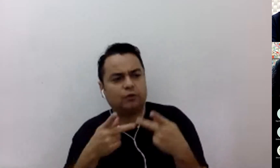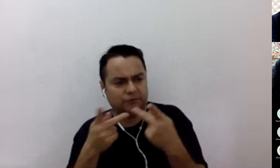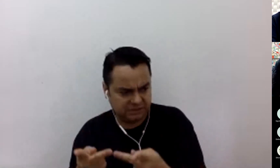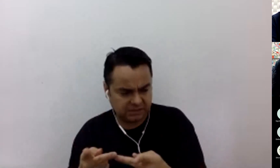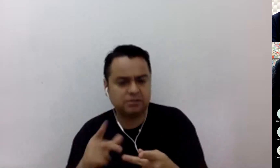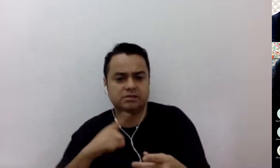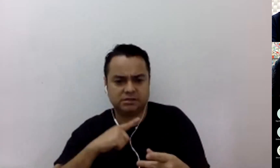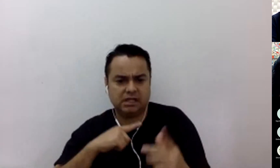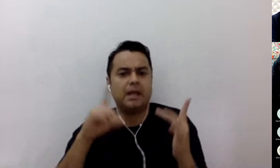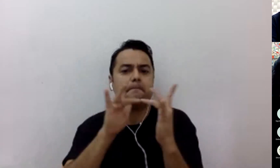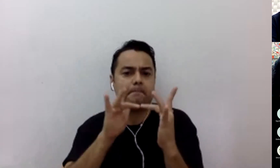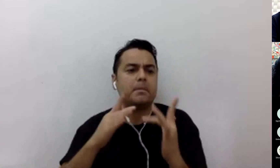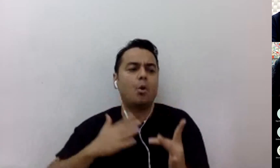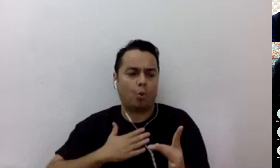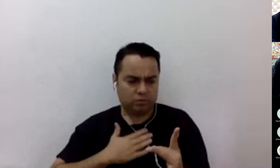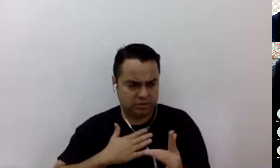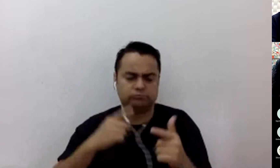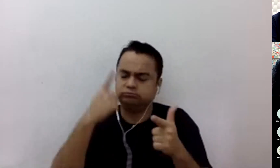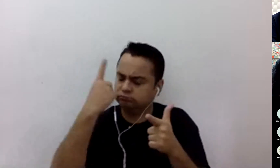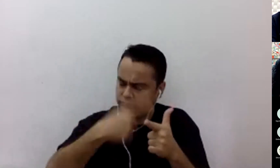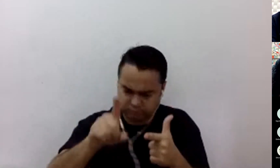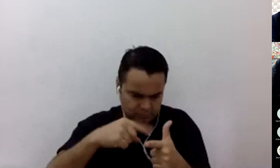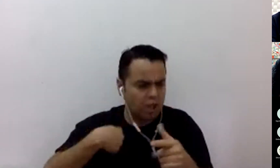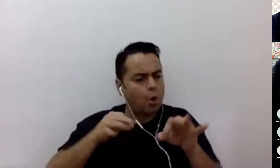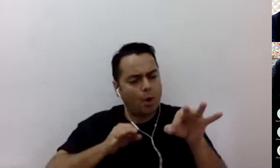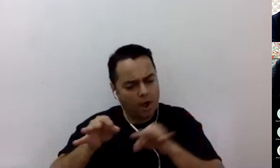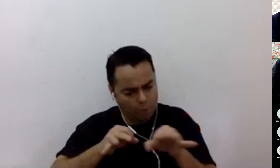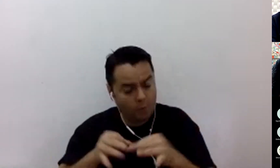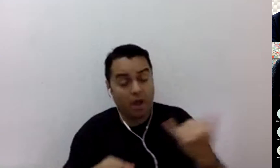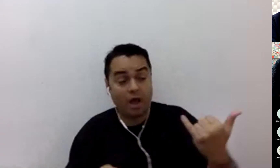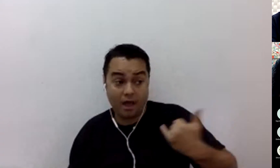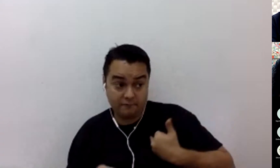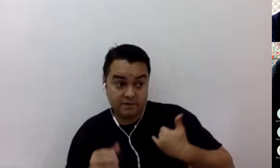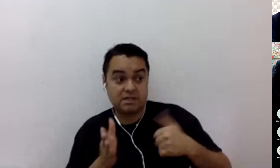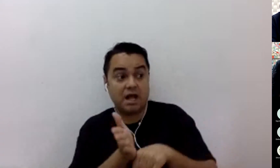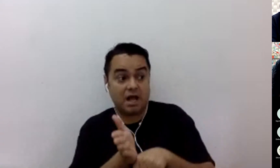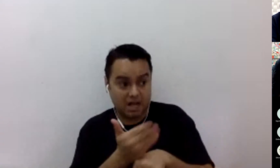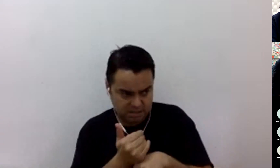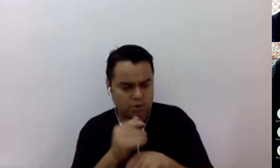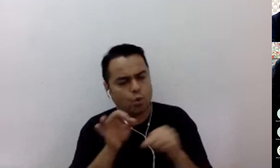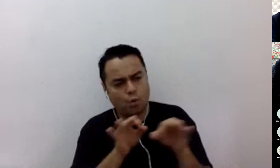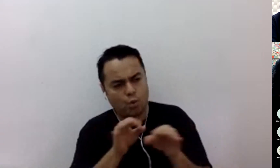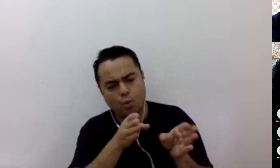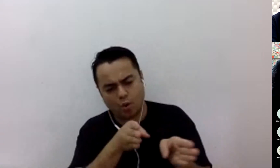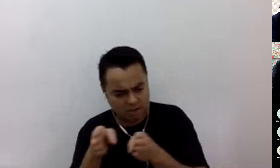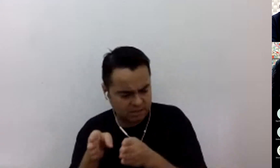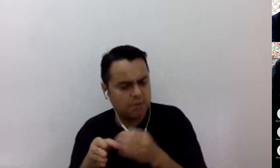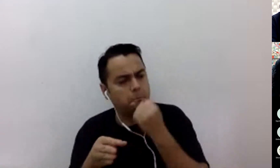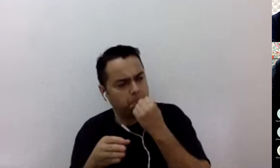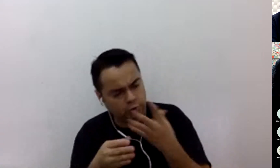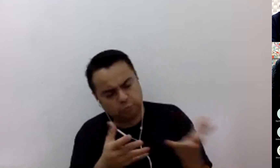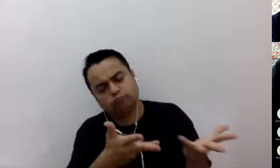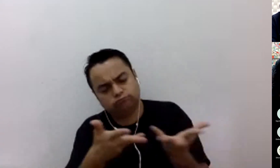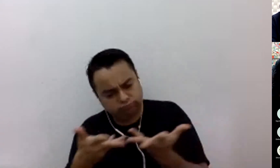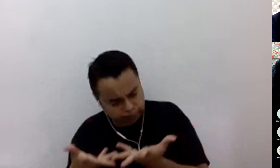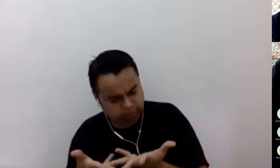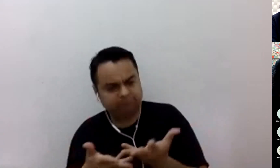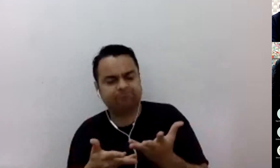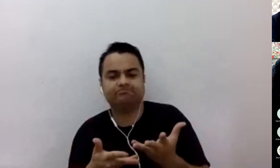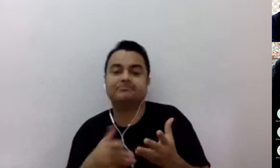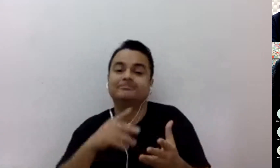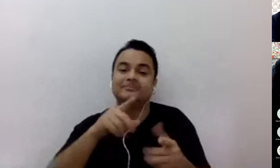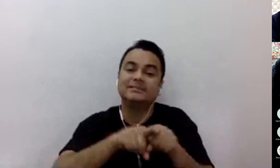meu contato, ficou meu contato, não tem problema algum, nos avise com antecedência, a gente organiza, vai ser um prazer recebê-los aqui, né, e vai